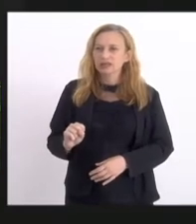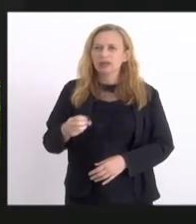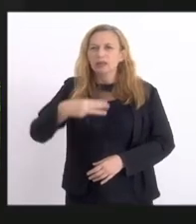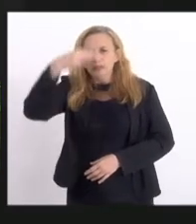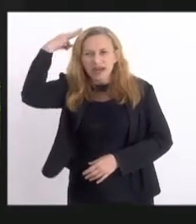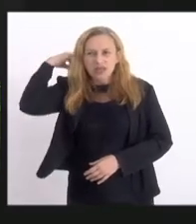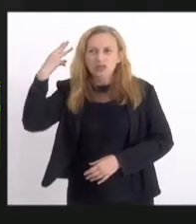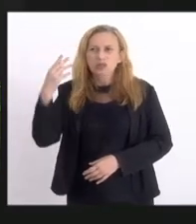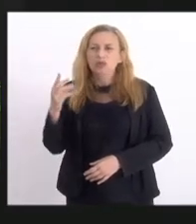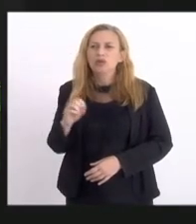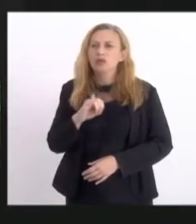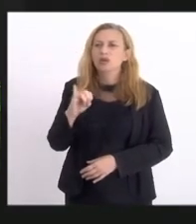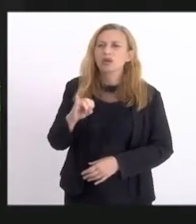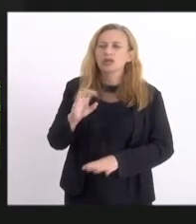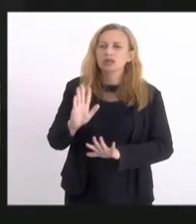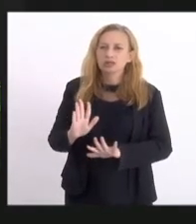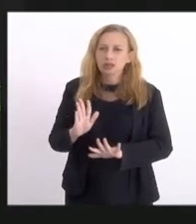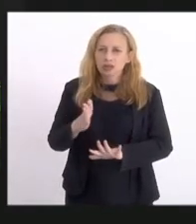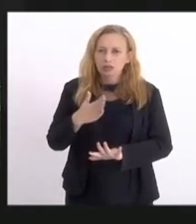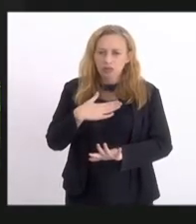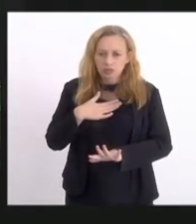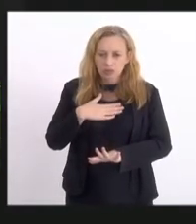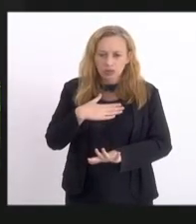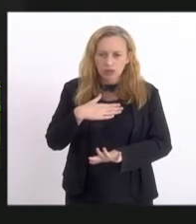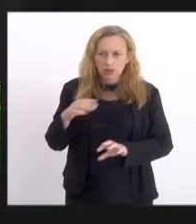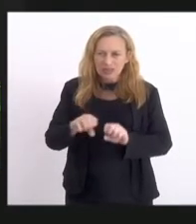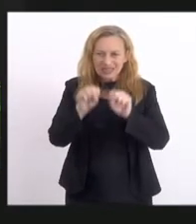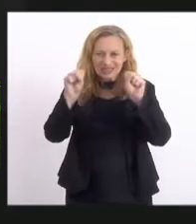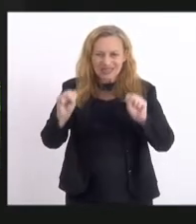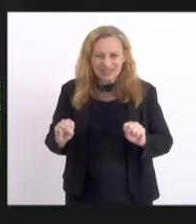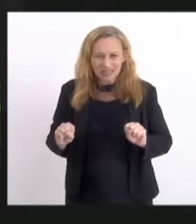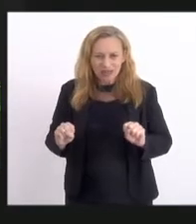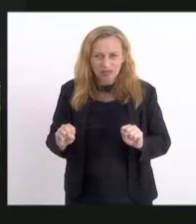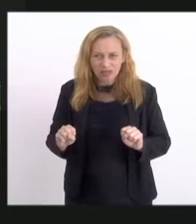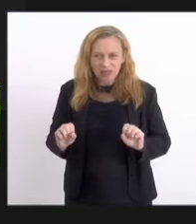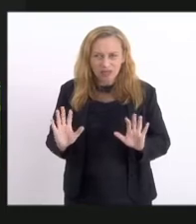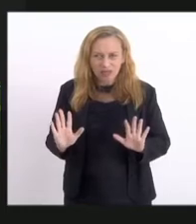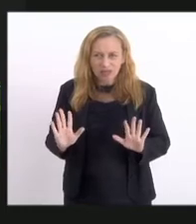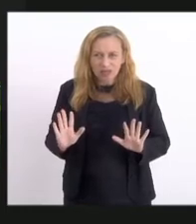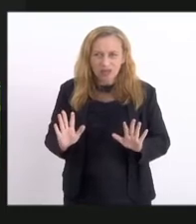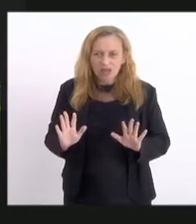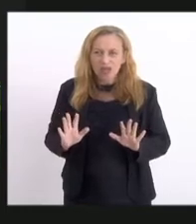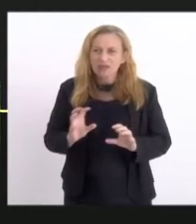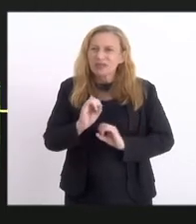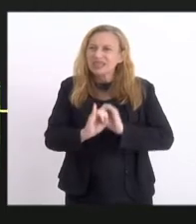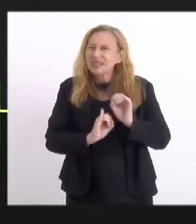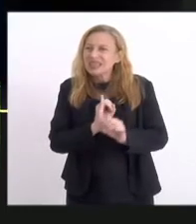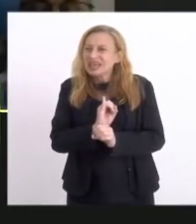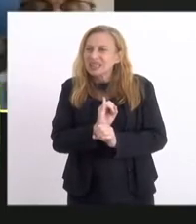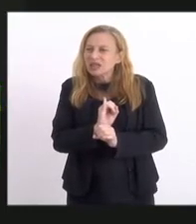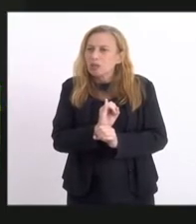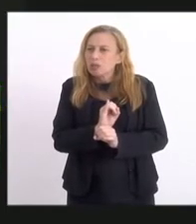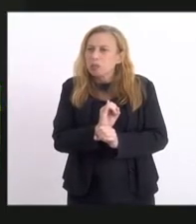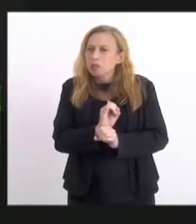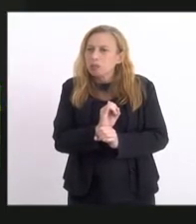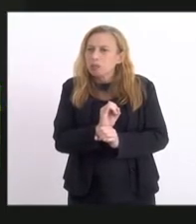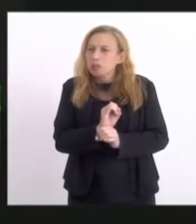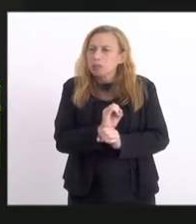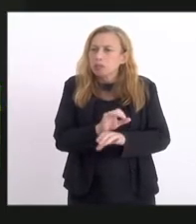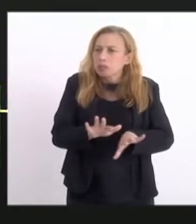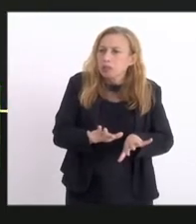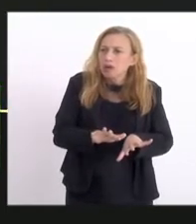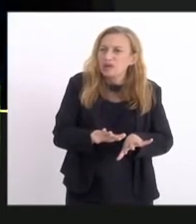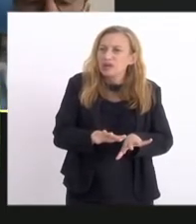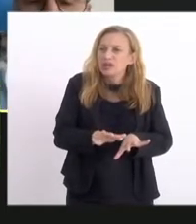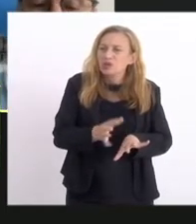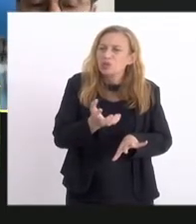Márcio, é que o meu sistema caiu e eu